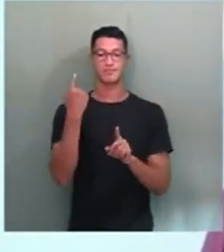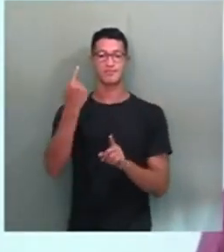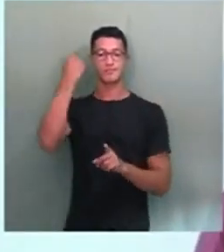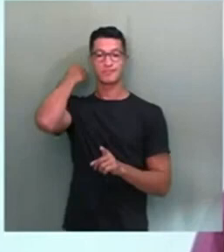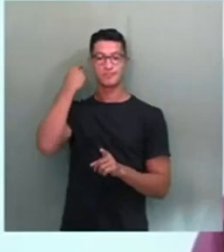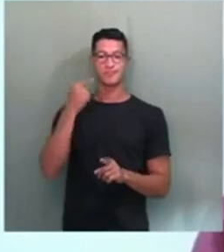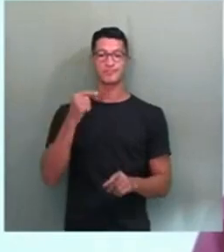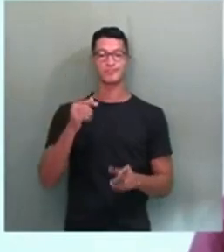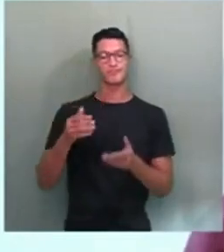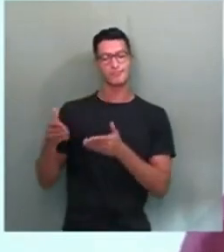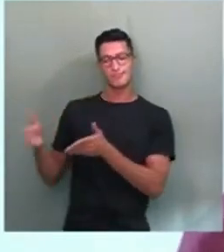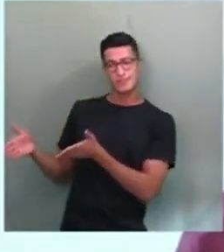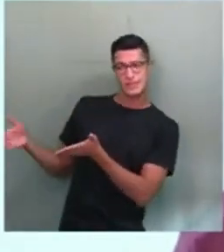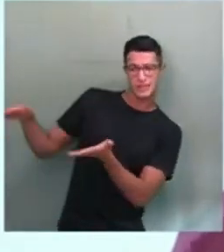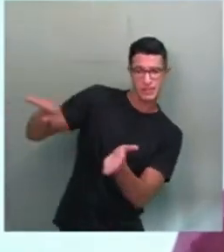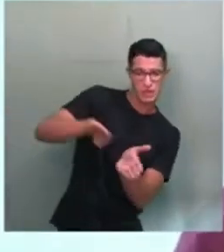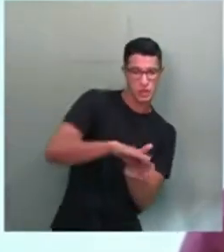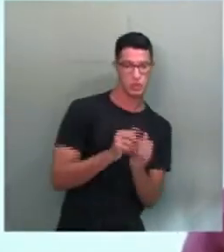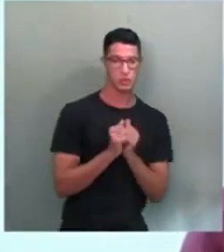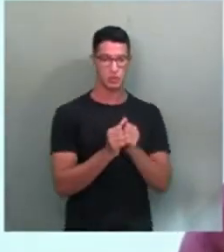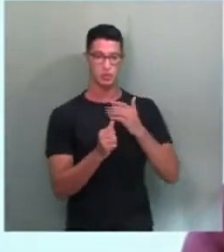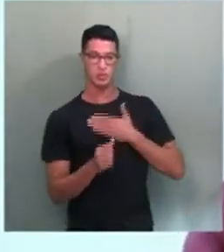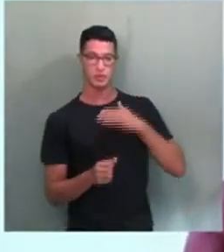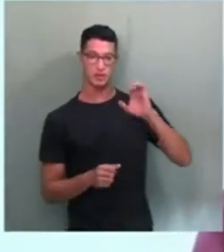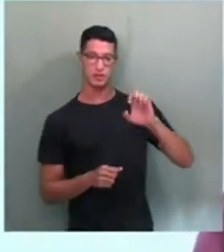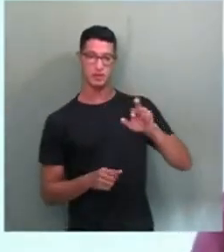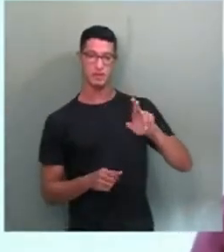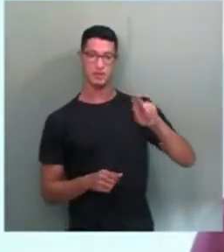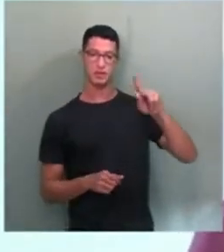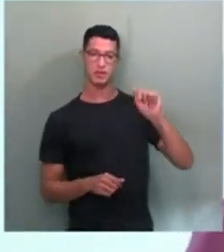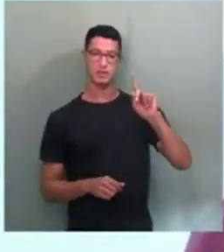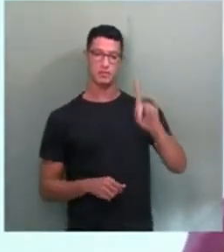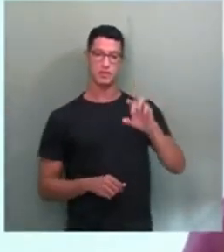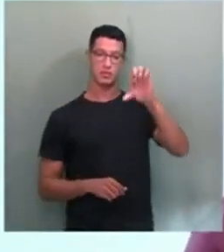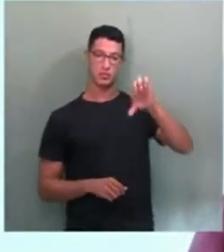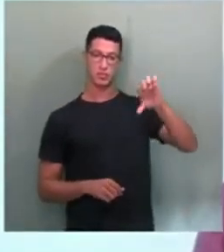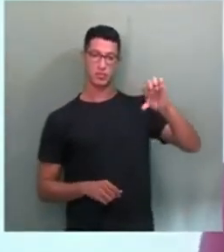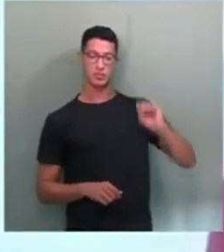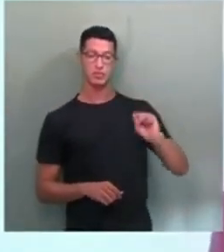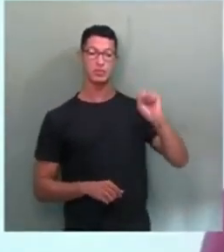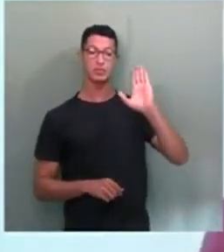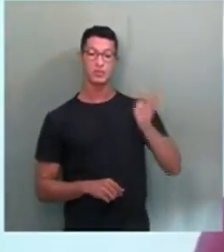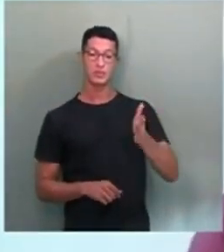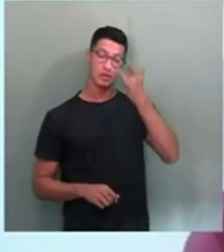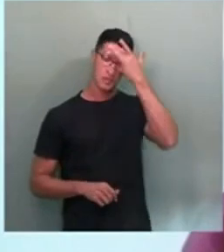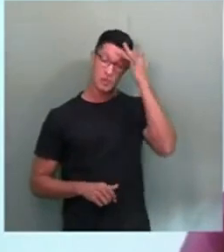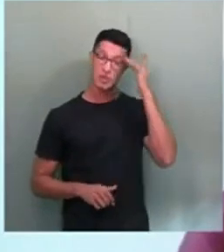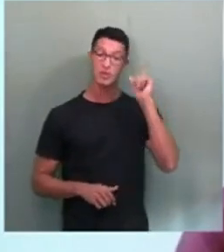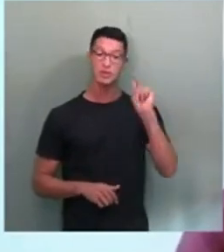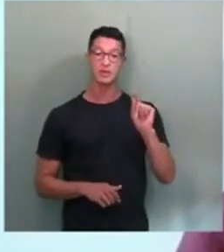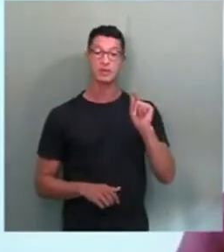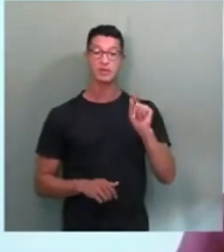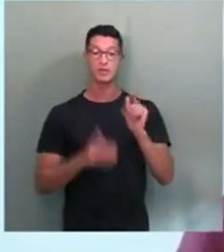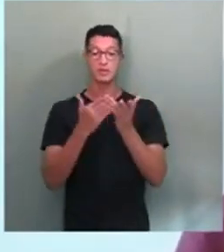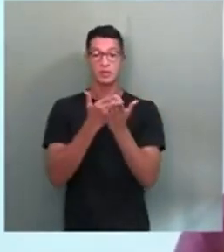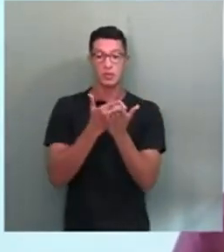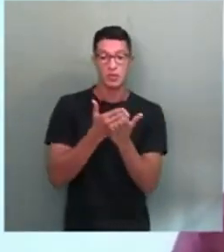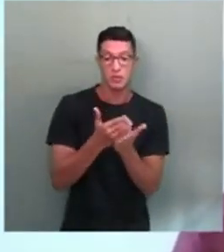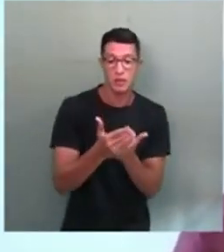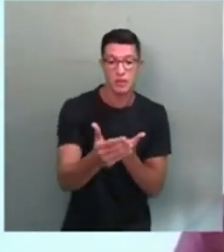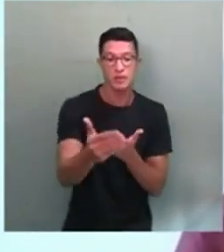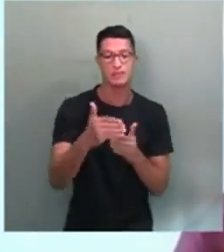a leva que chegou comigo e com a Érica em 1998 foram aqueles que começaram